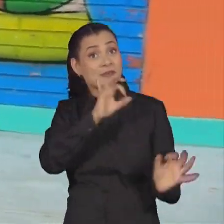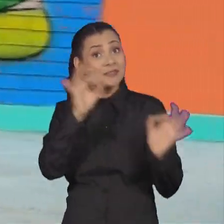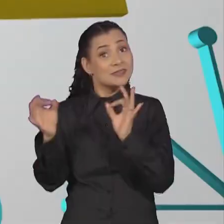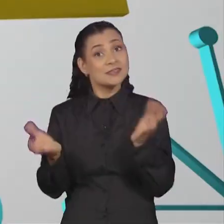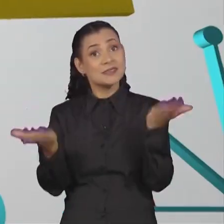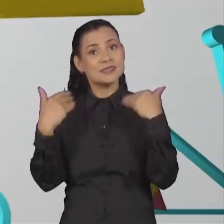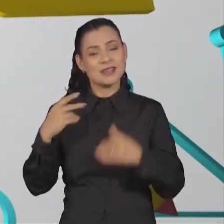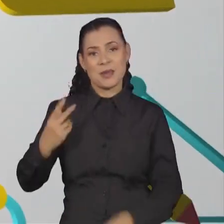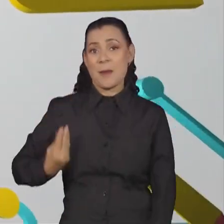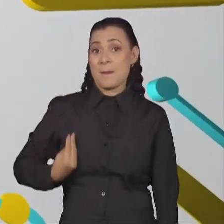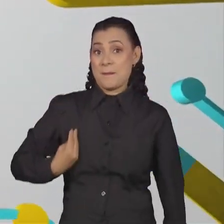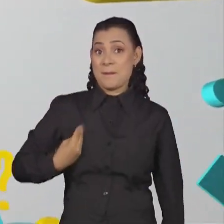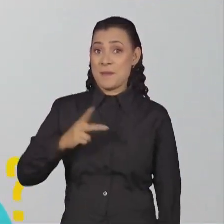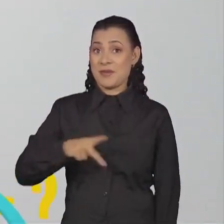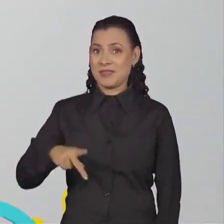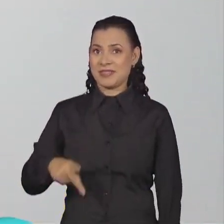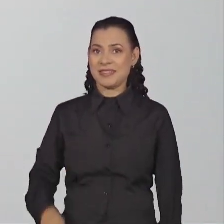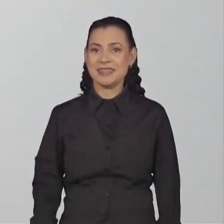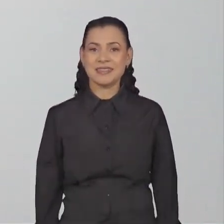Pro tá on!